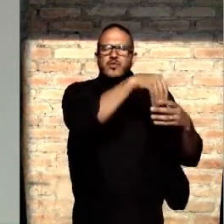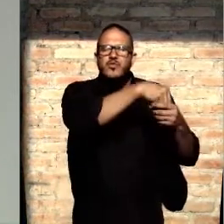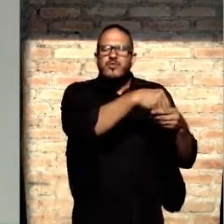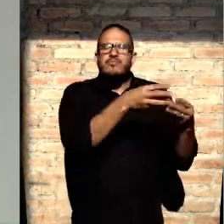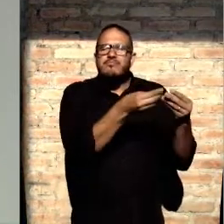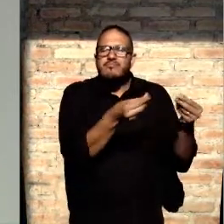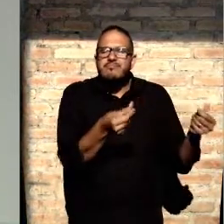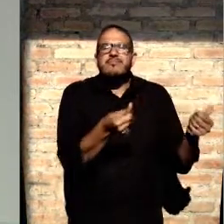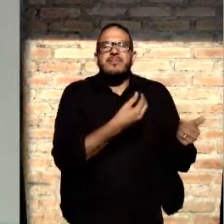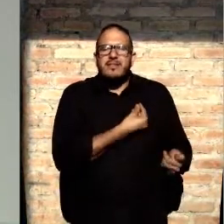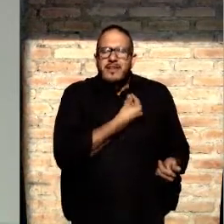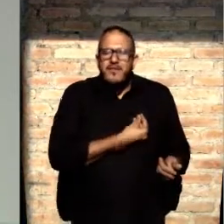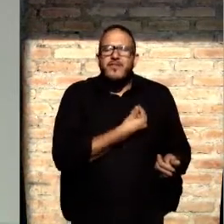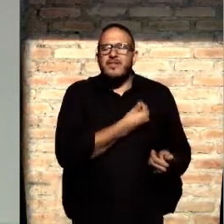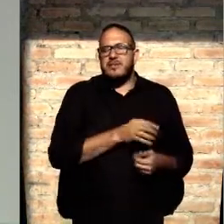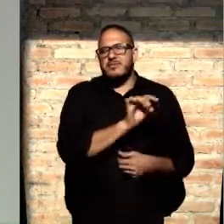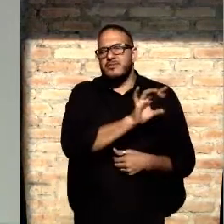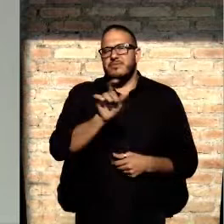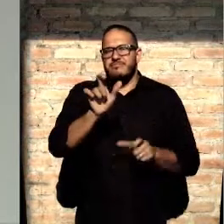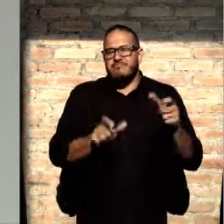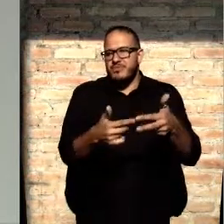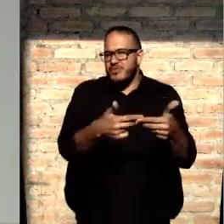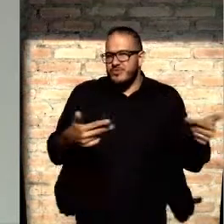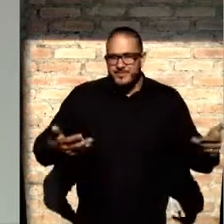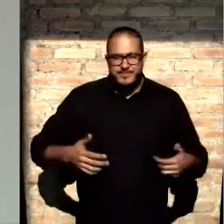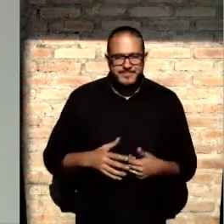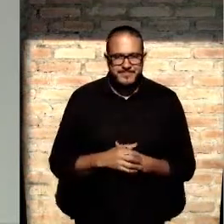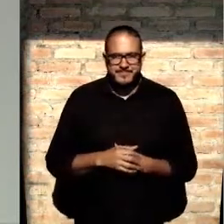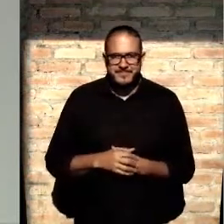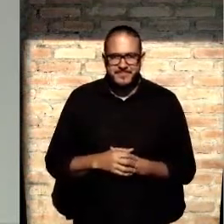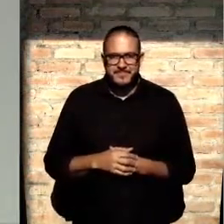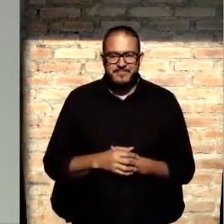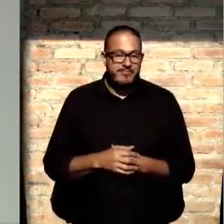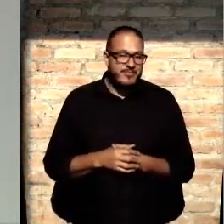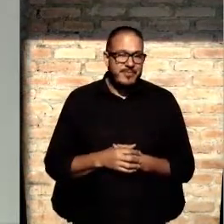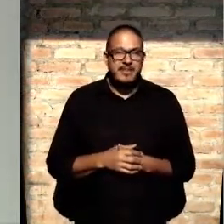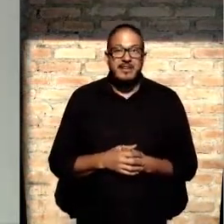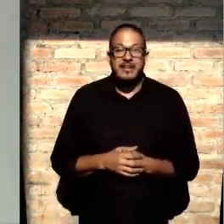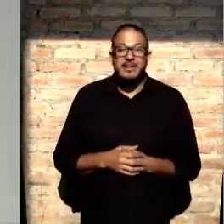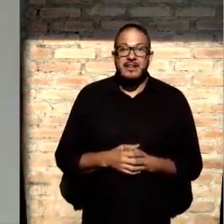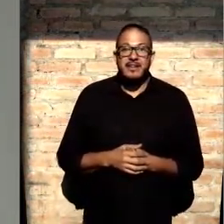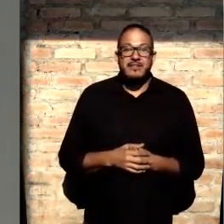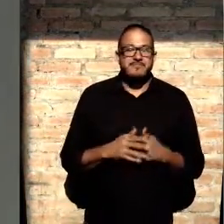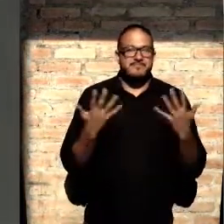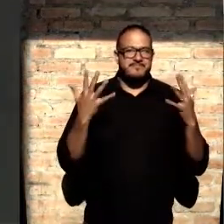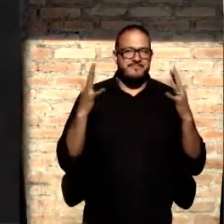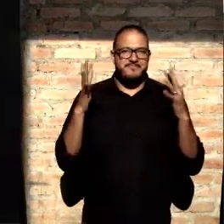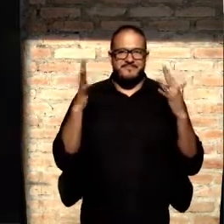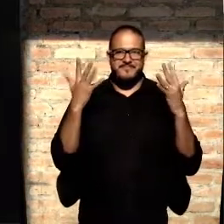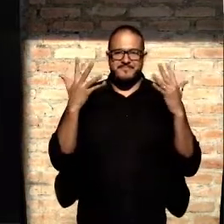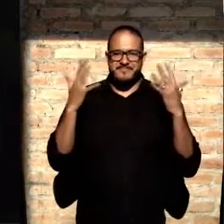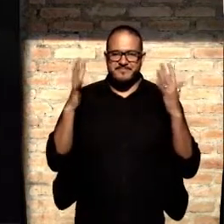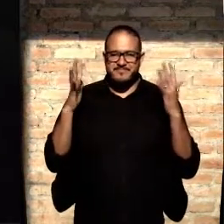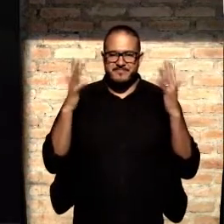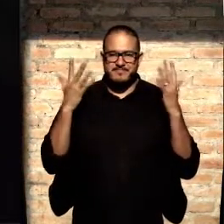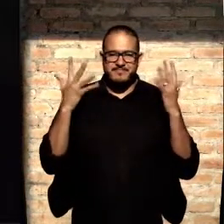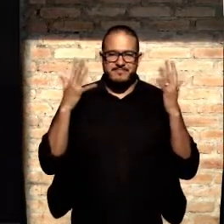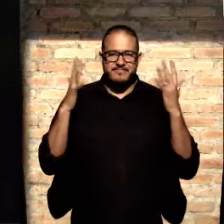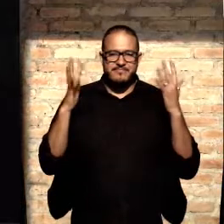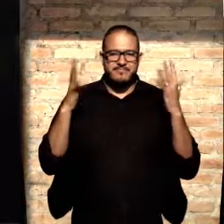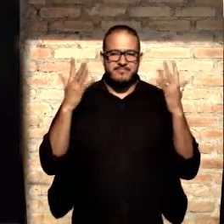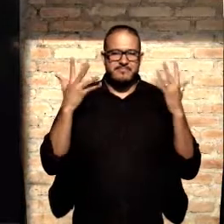da vida no âmago de todas as coisas enfim eu queria começar por isso a